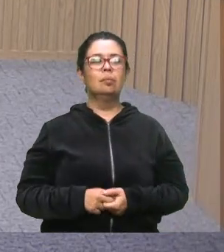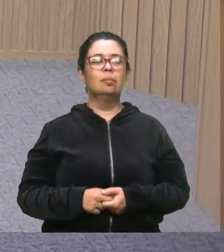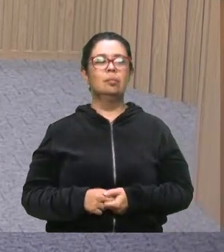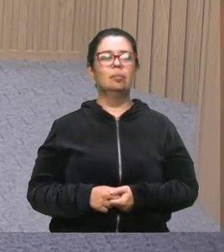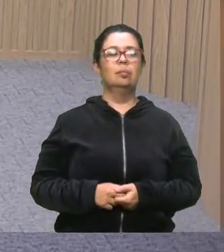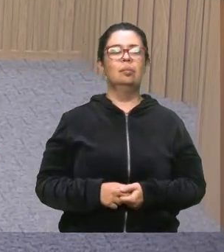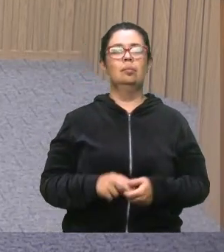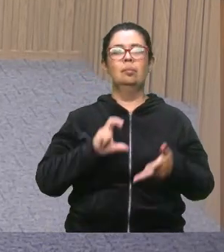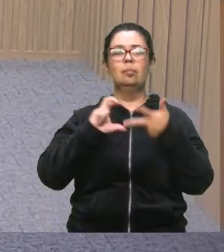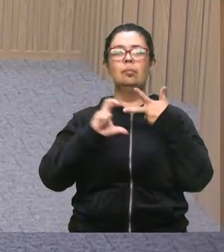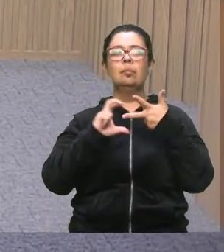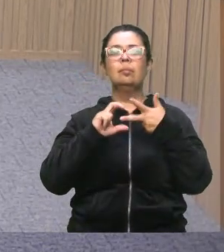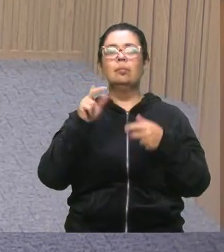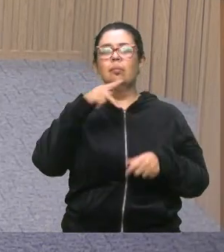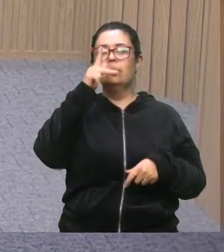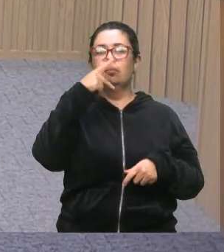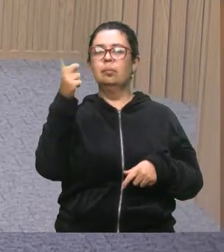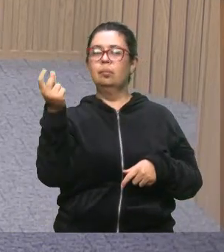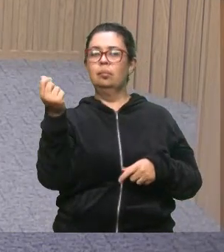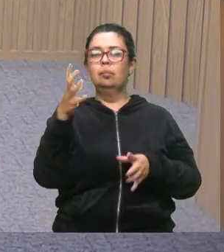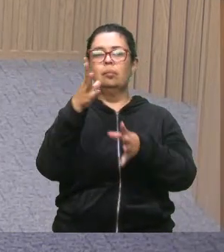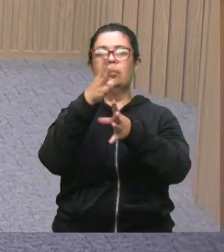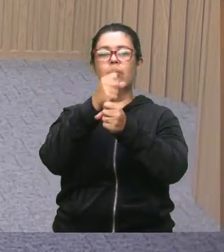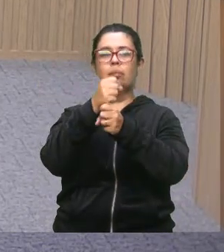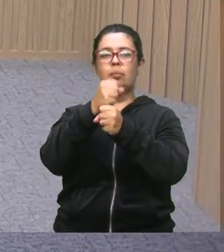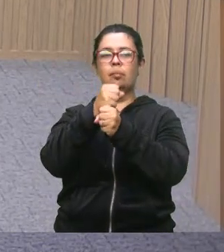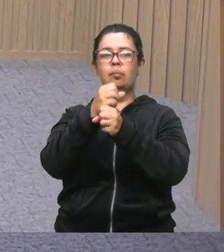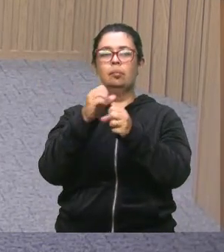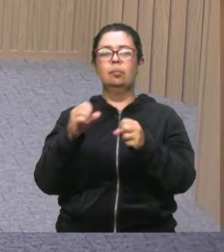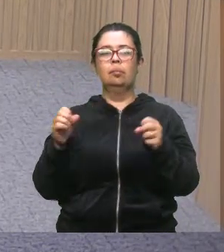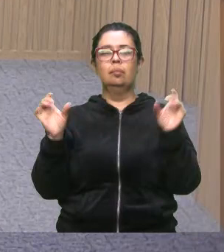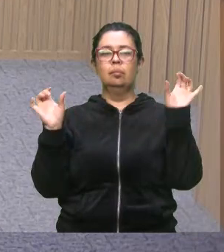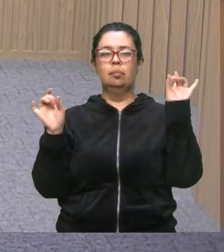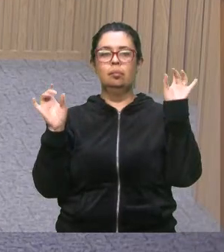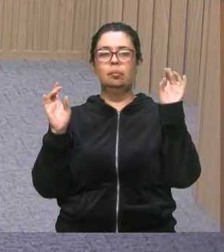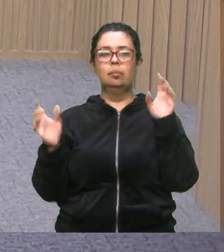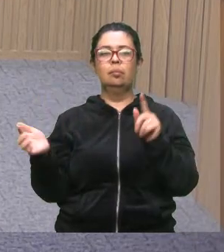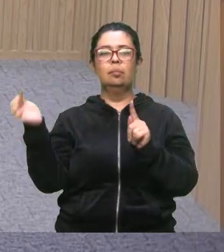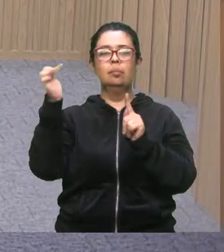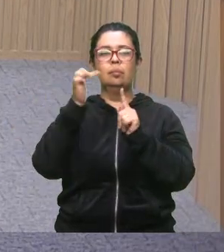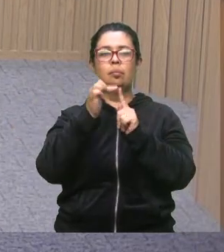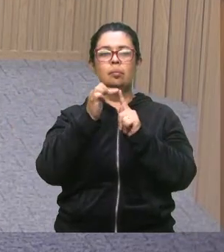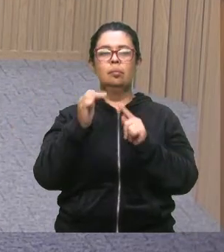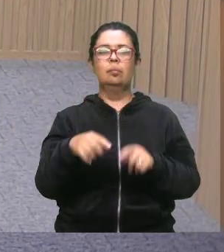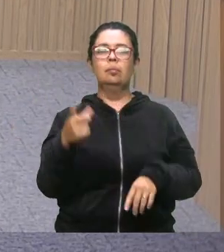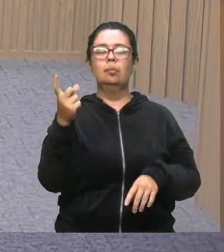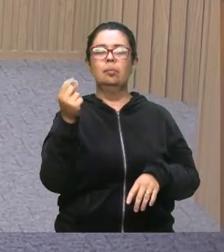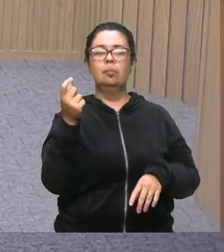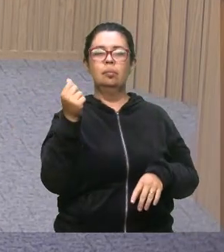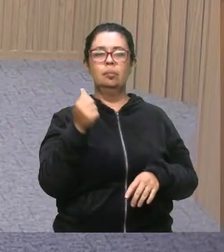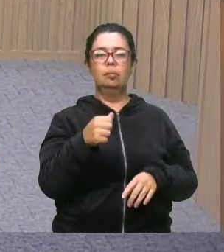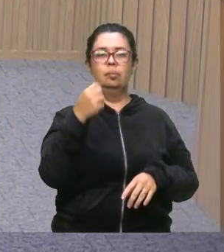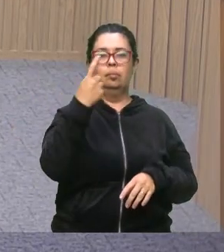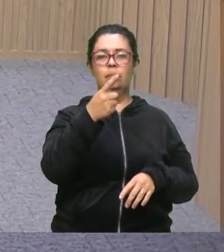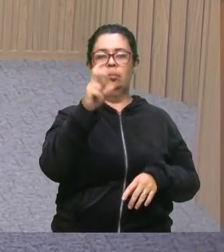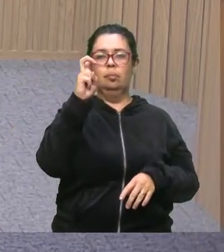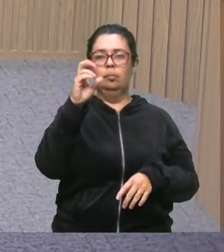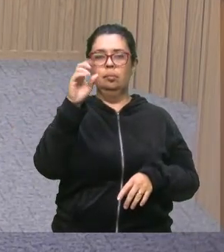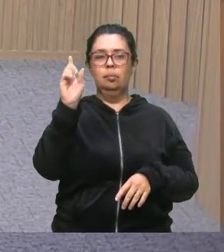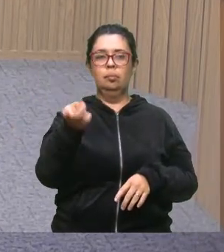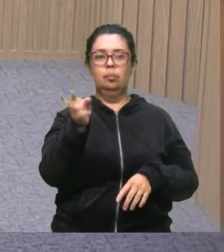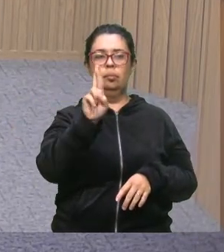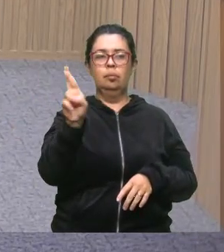32/2024 do Poder Executivo, que dispõe sobre abertura de crédito adicional especial para os fins que especifica, no valor de R$ 150 mil,